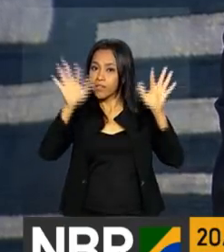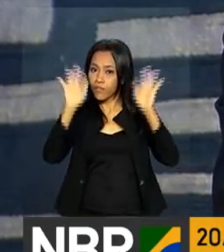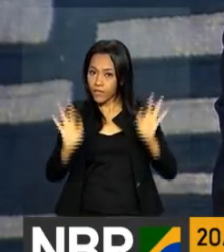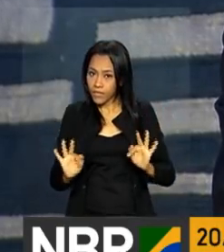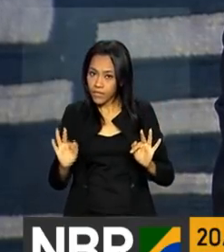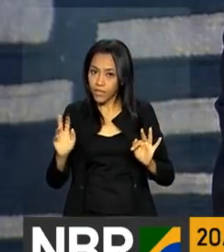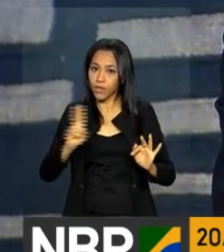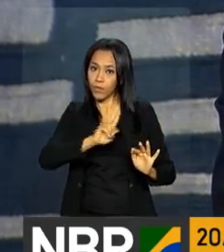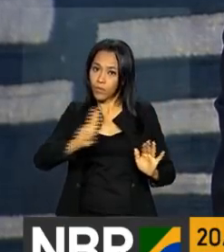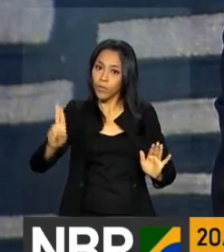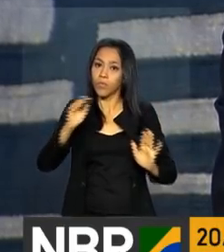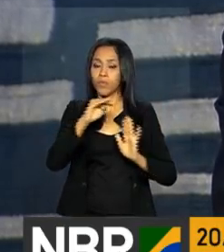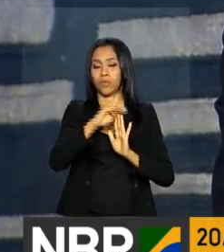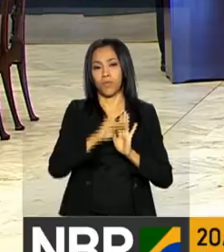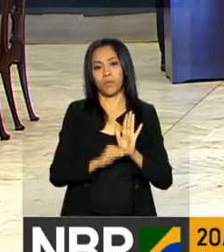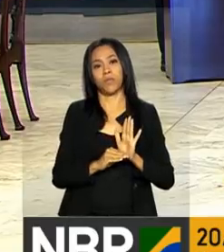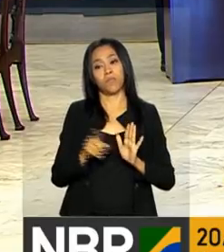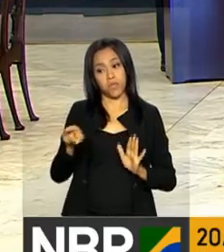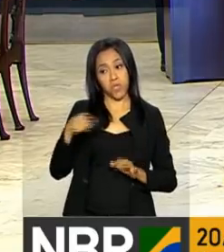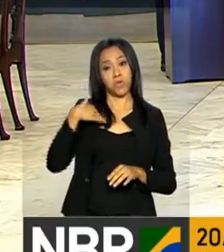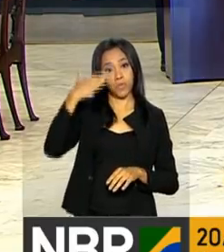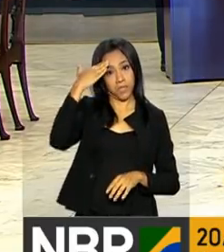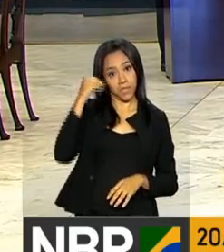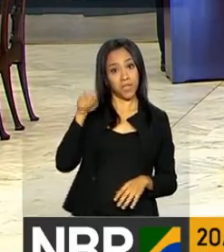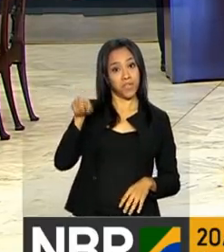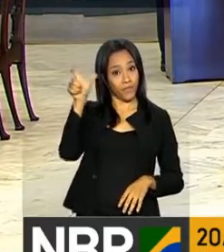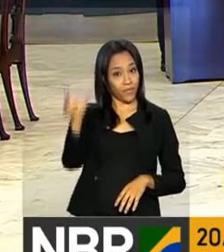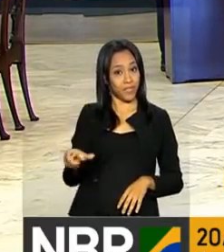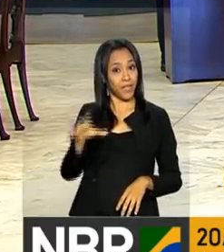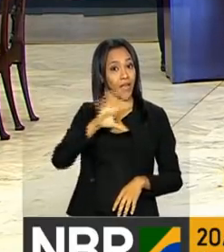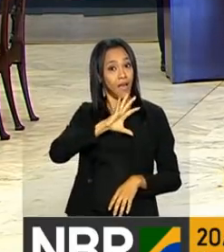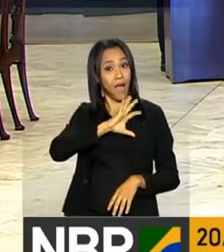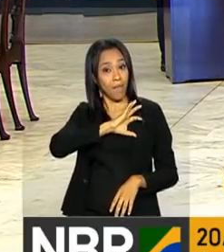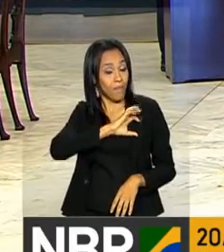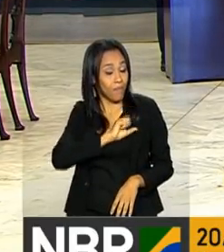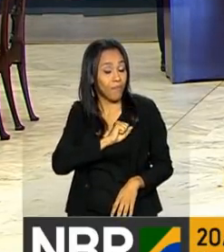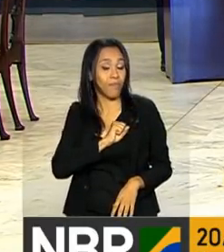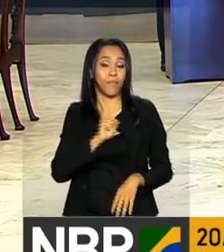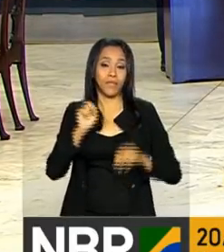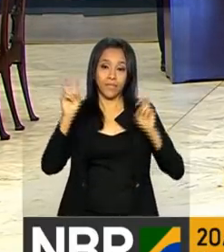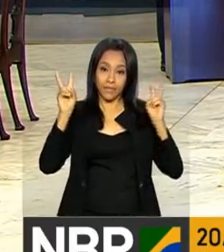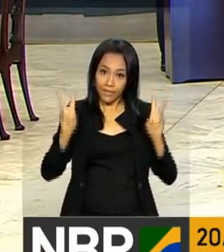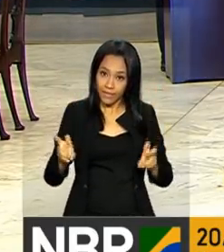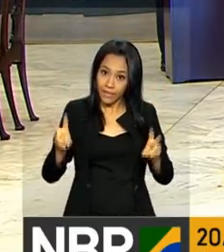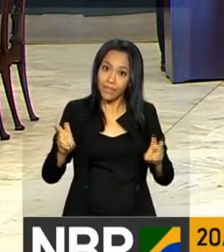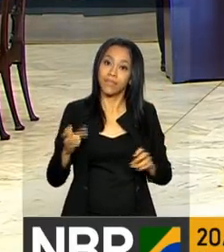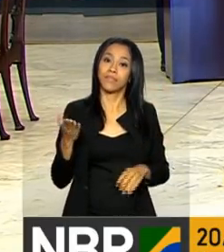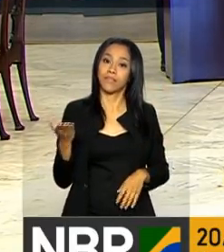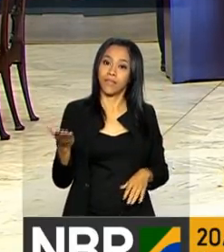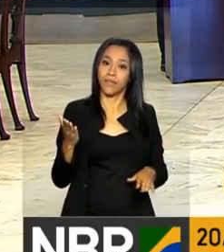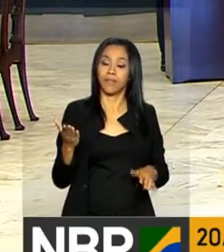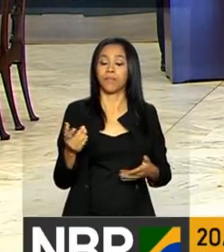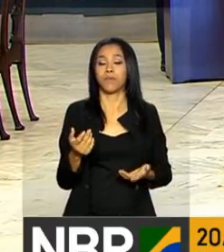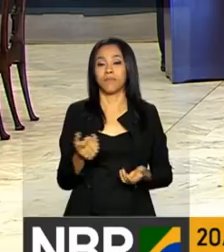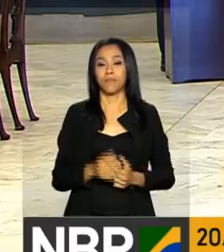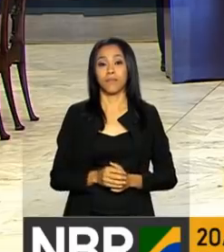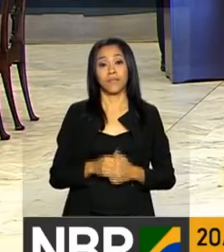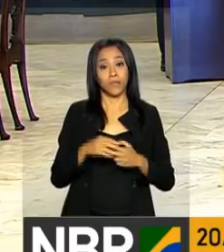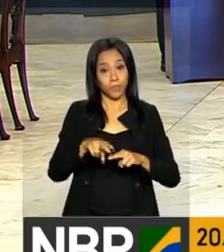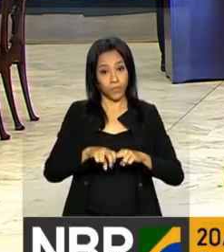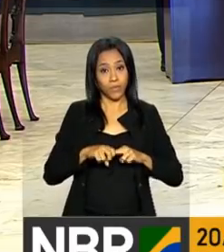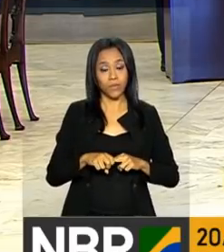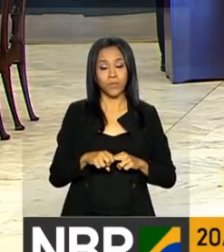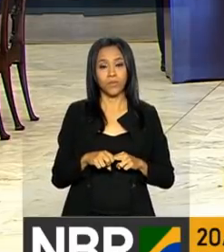Vossa Excelência é apaixonado por esse tema e cultor dessa matéria.